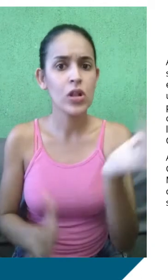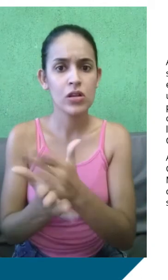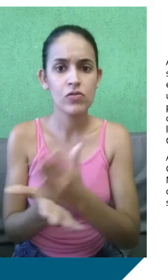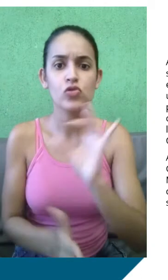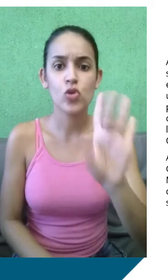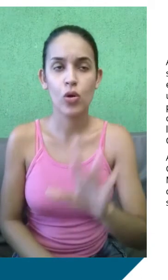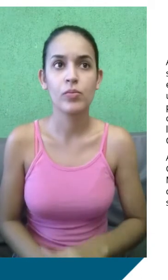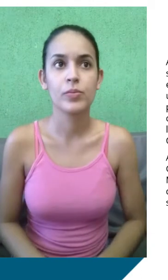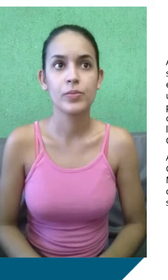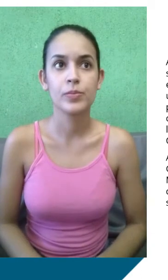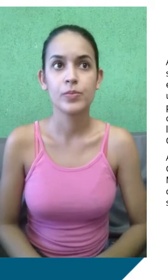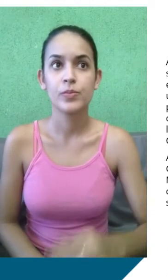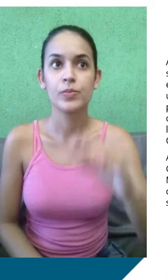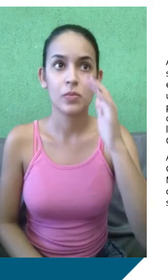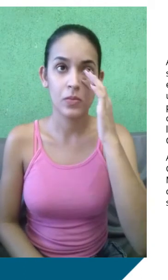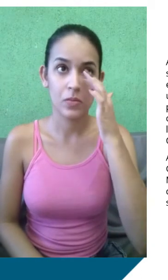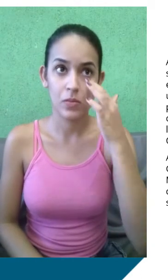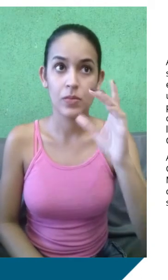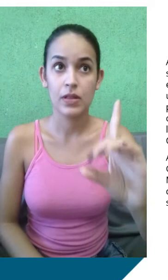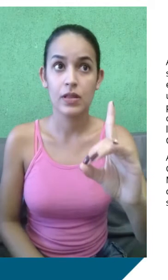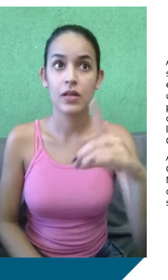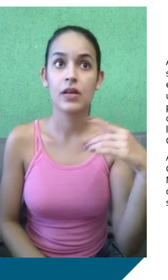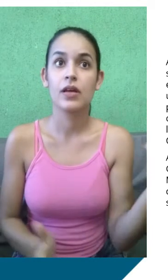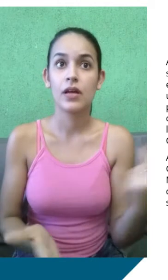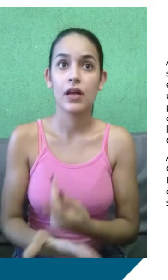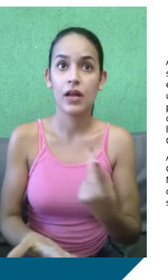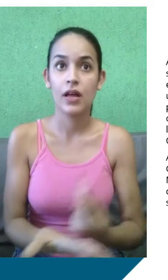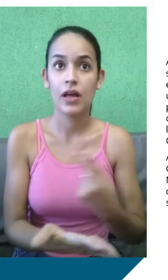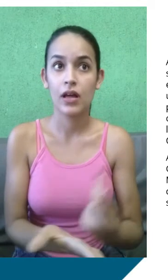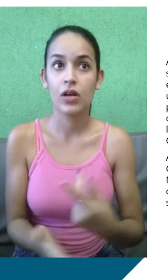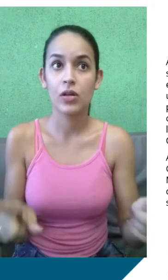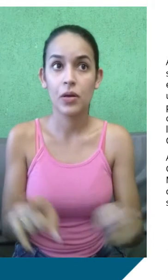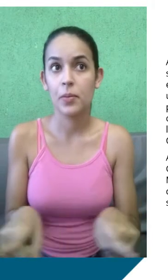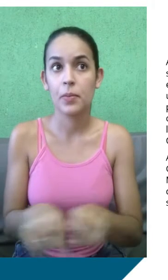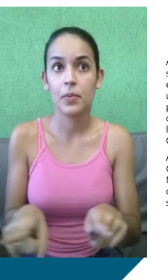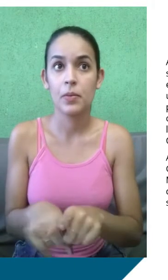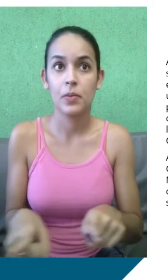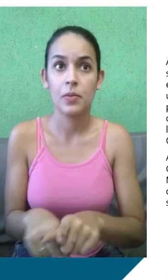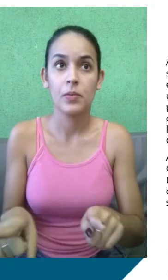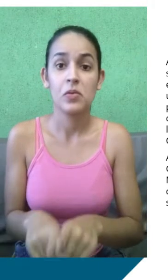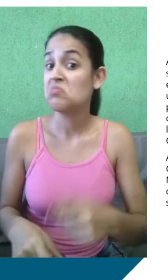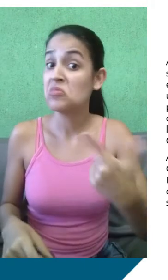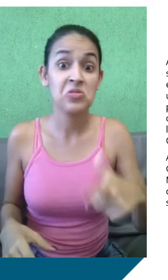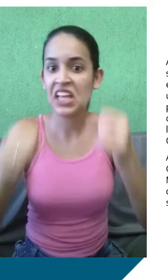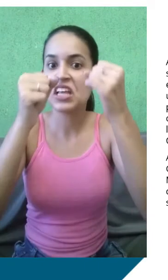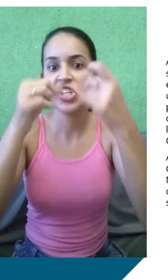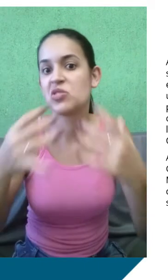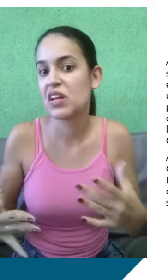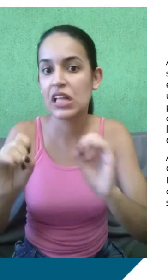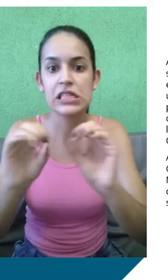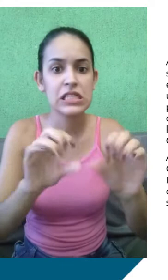dessas duas. E, por fim, a D também não corresponde ao gênero textual do texto em destaque, pois não há nenhum tipo